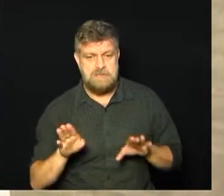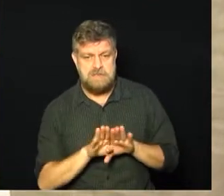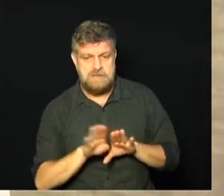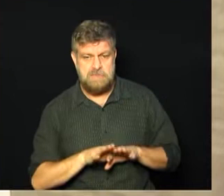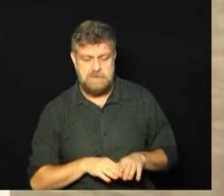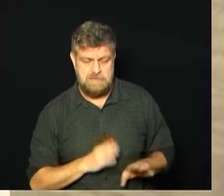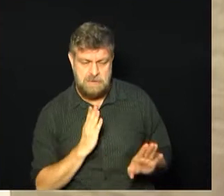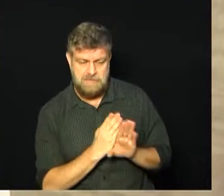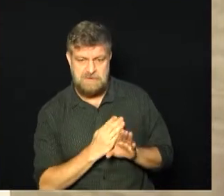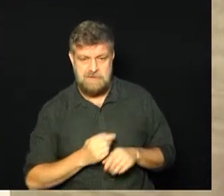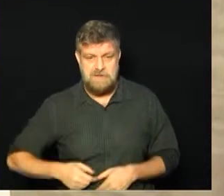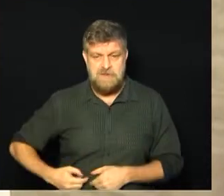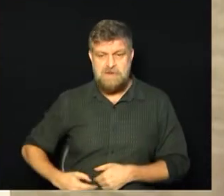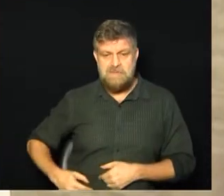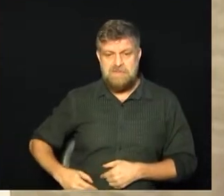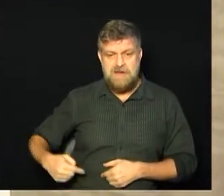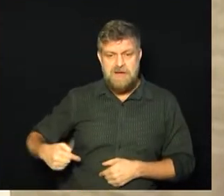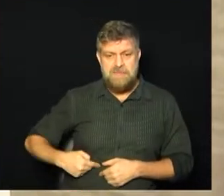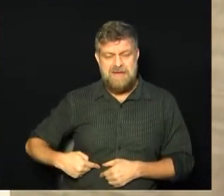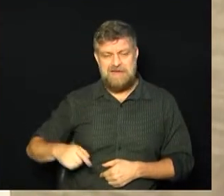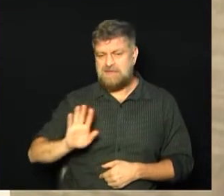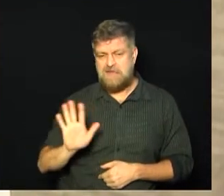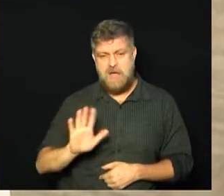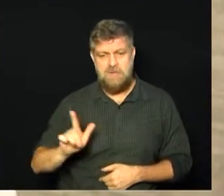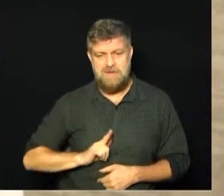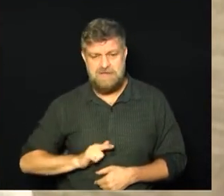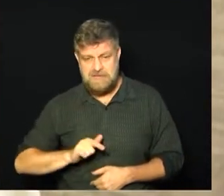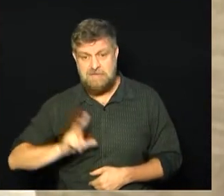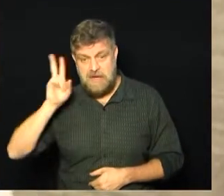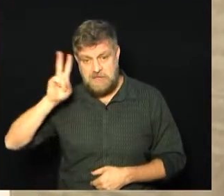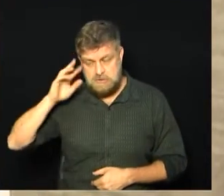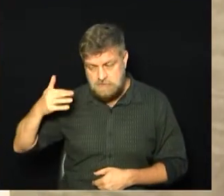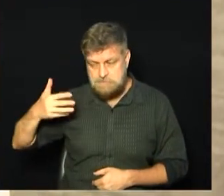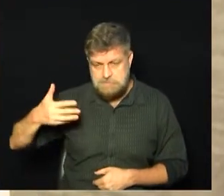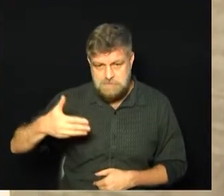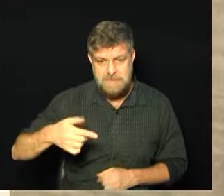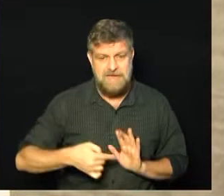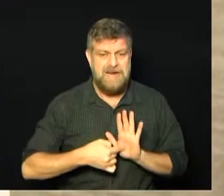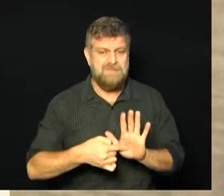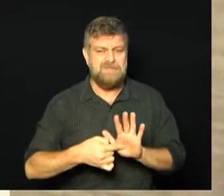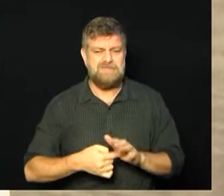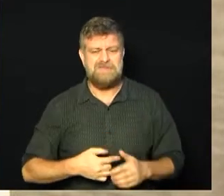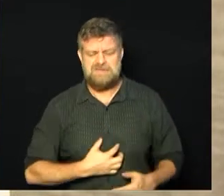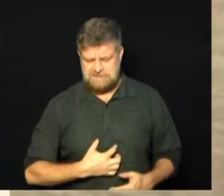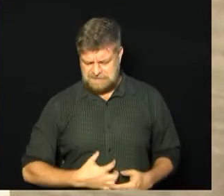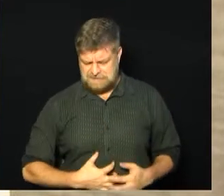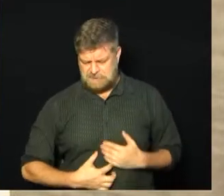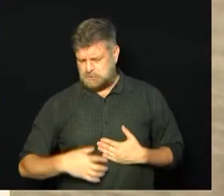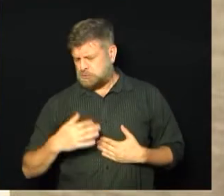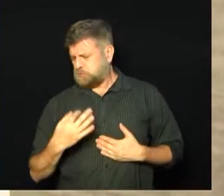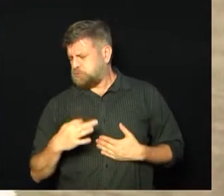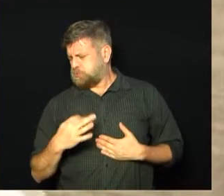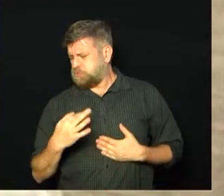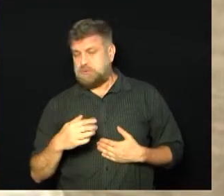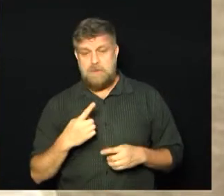uma possível apendicite pela história clínica dele, pelo desenrolar, né, do quadro que ele estava apresentando, até porque